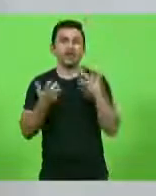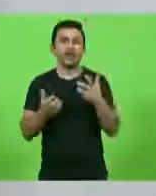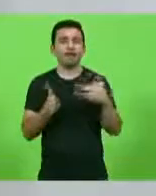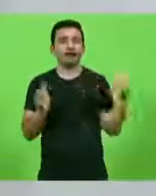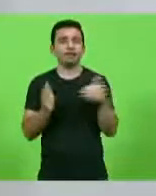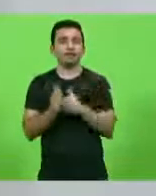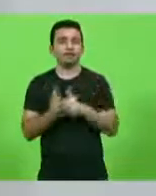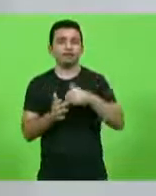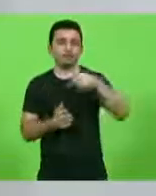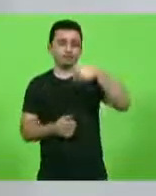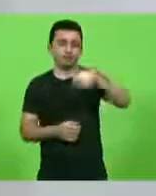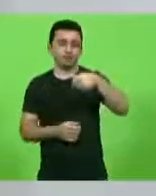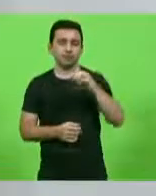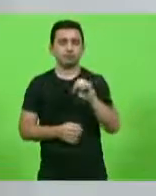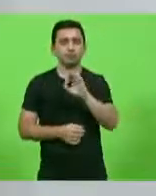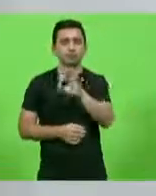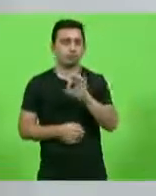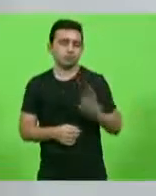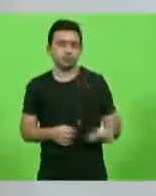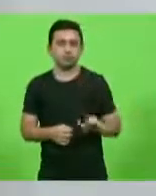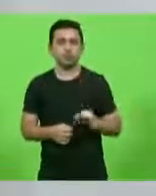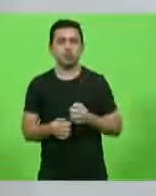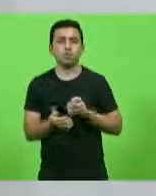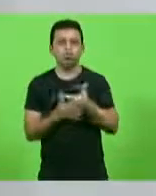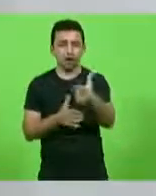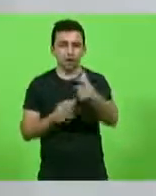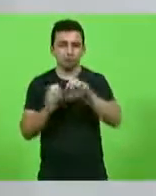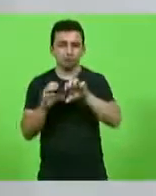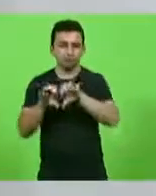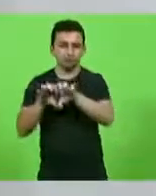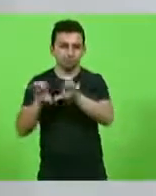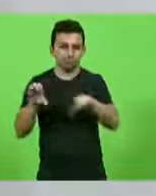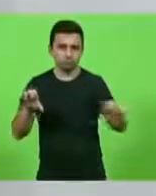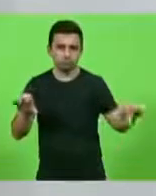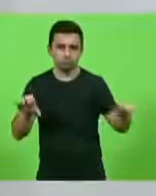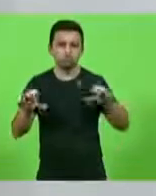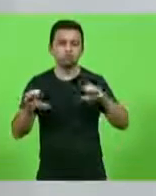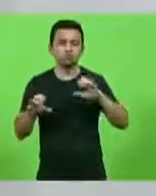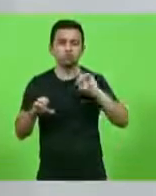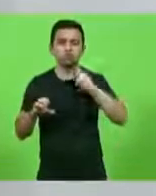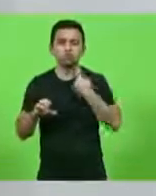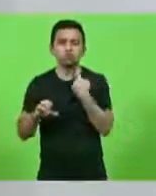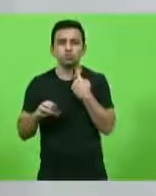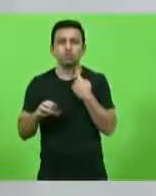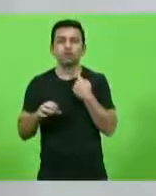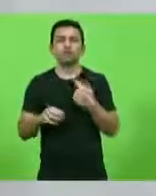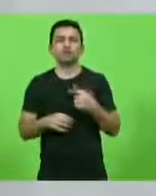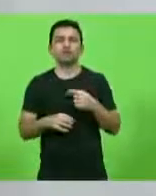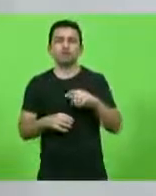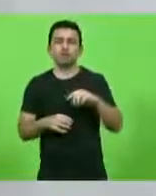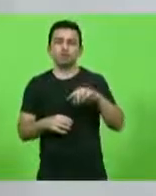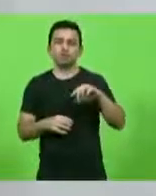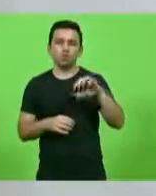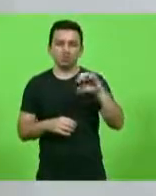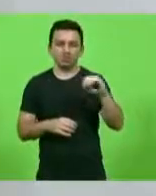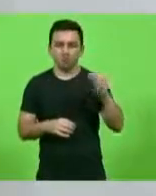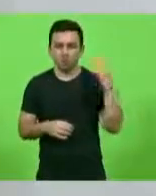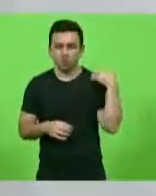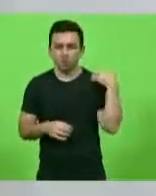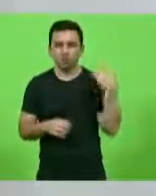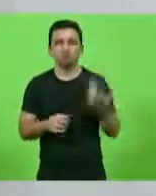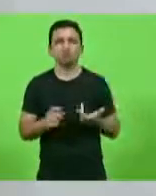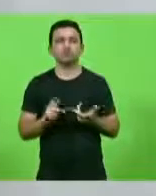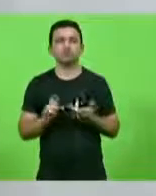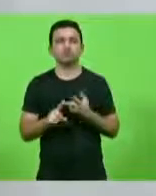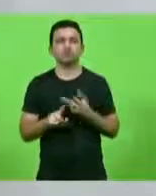até 70% a tarifa do esgoto. Isso é muito importante para Santa Catarina. Municípios como Otacílio Costa, que em duas